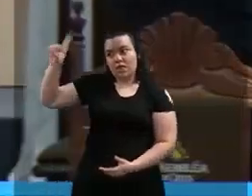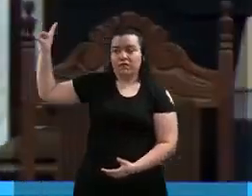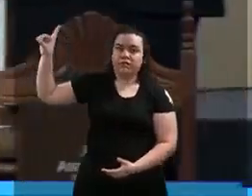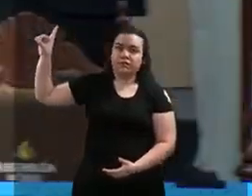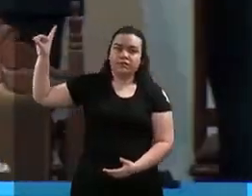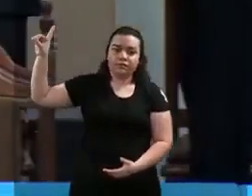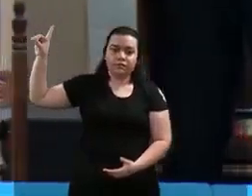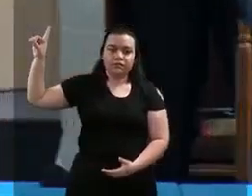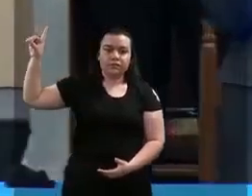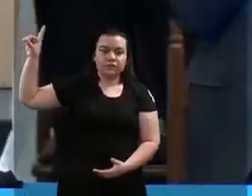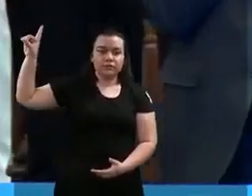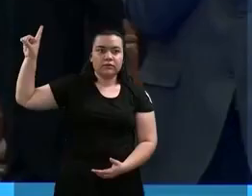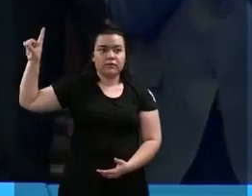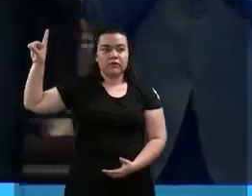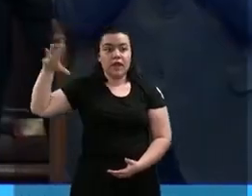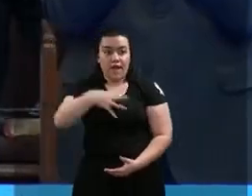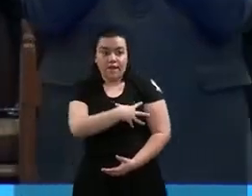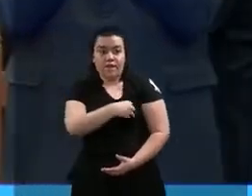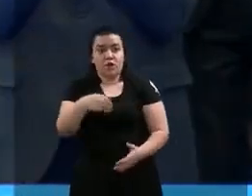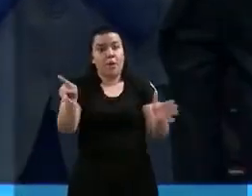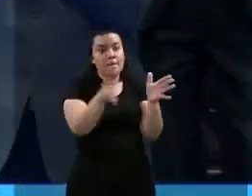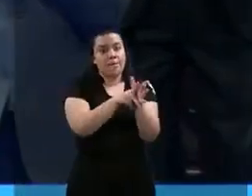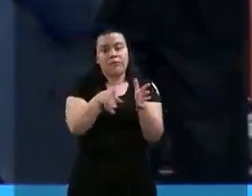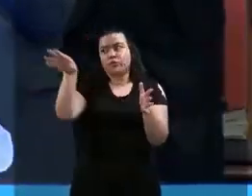3, eu sou o filho unigênito do Pai.